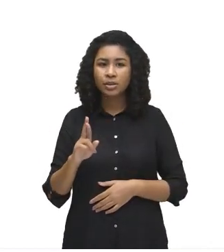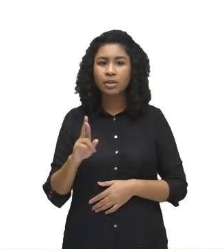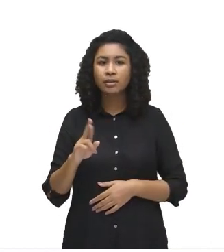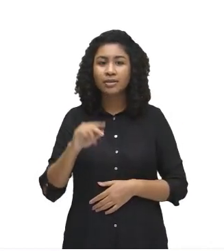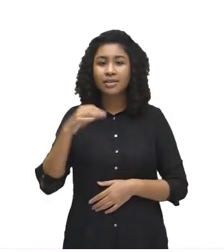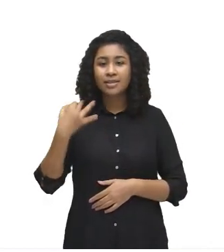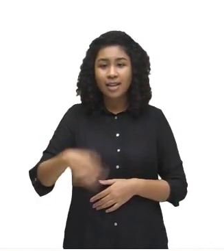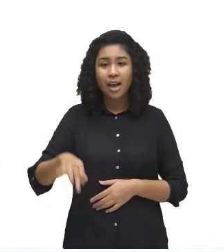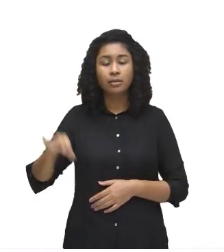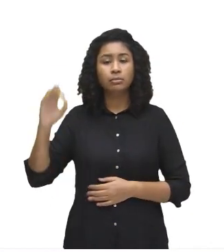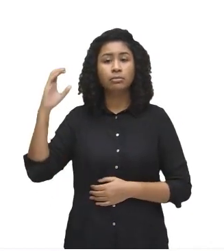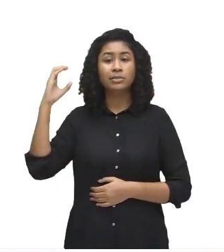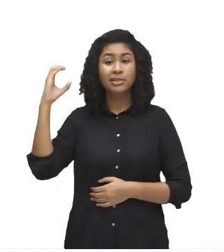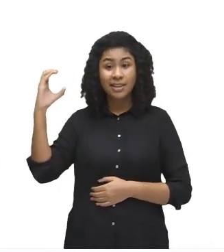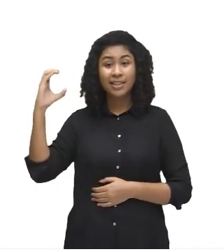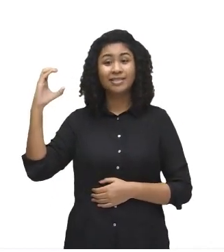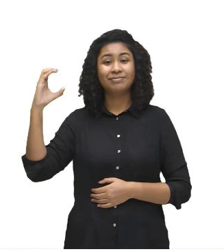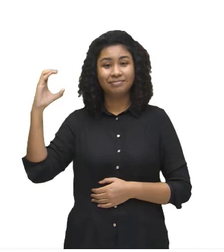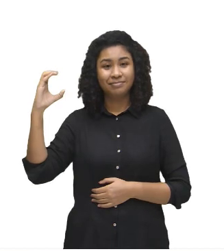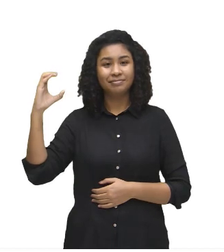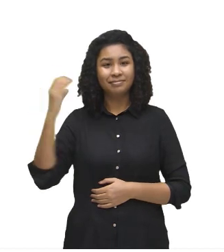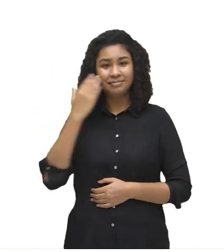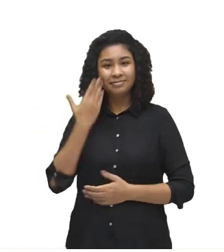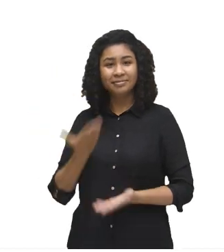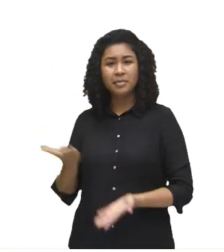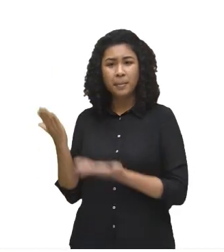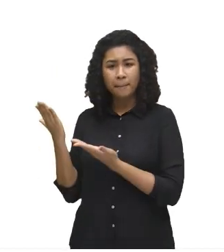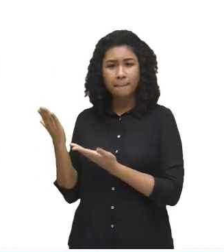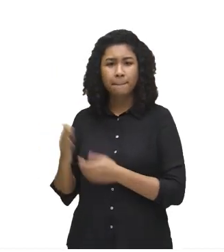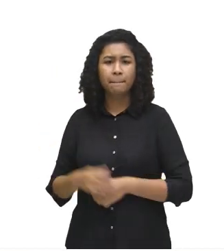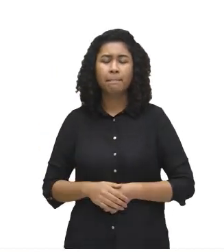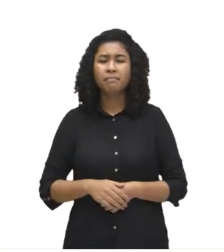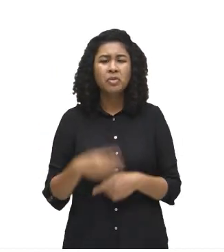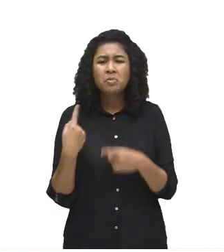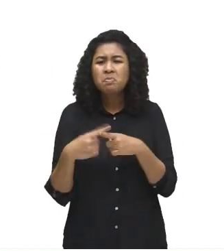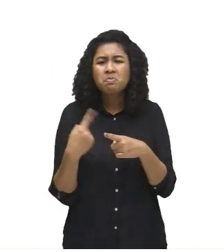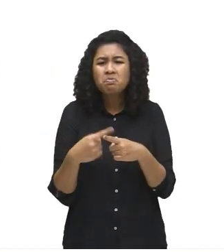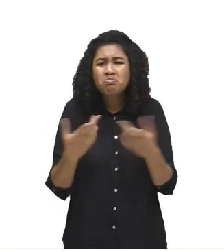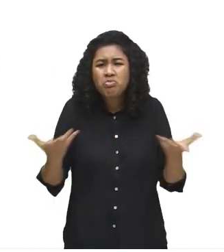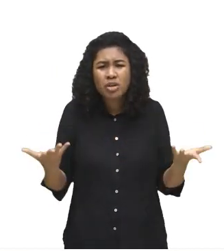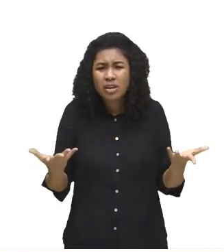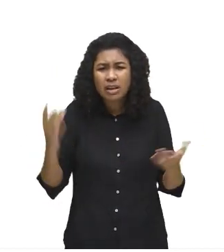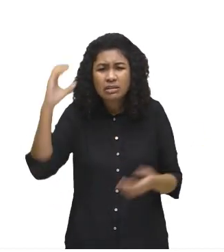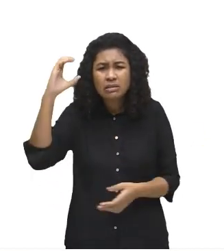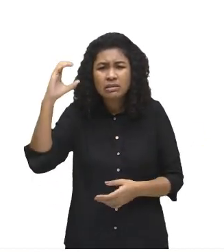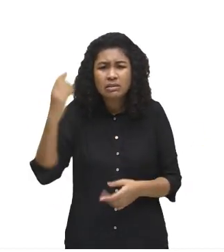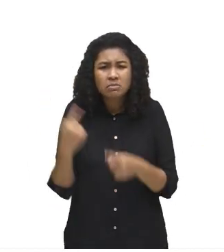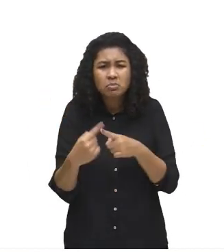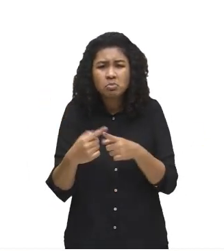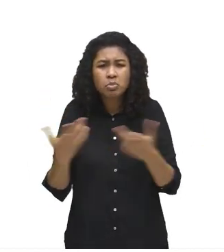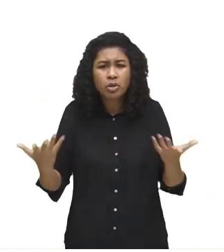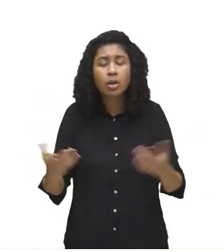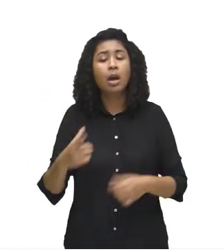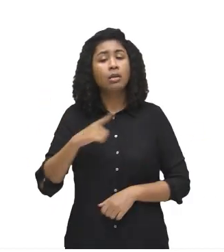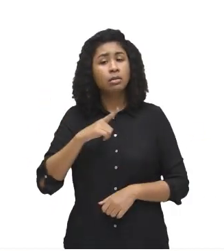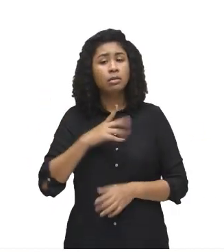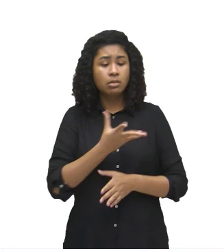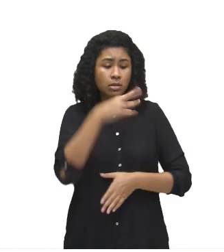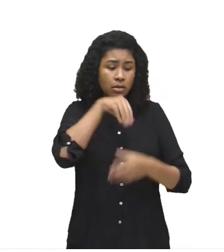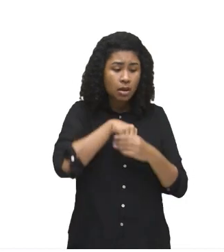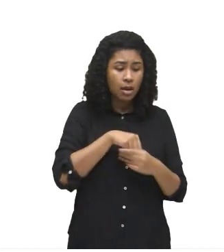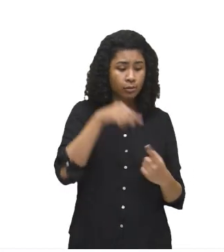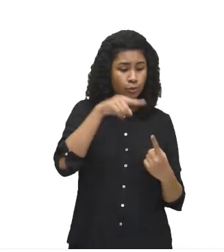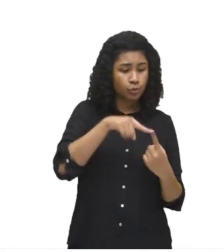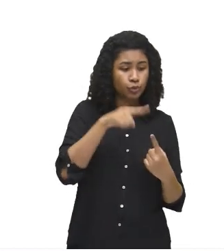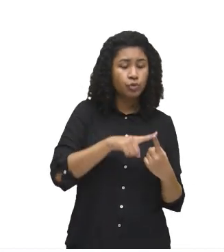agora. Olha a letra C aí que nós vamos. Olha aí, ó. Por que que nós marcamos a letra C? Porque tem sim a linguagem verbal. Tem sim.